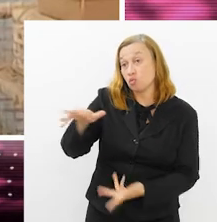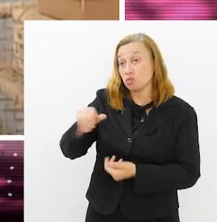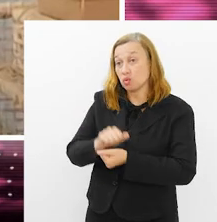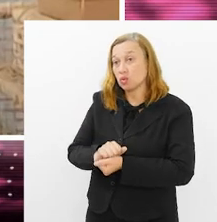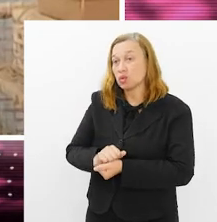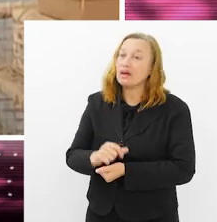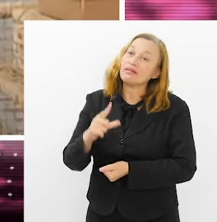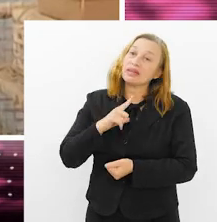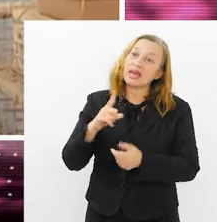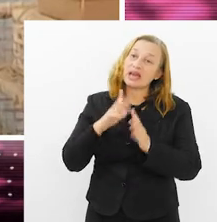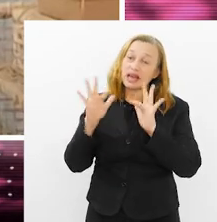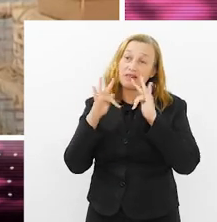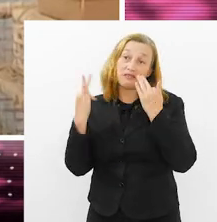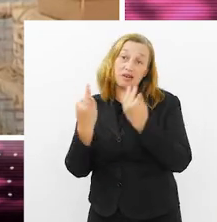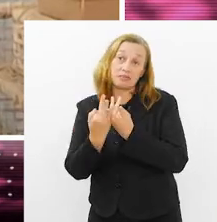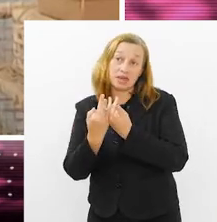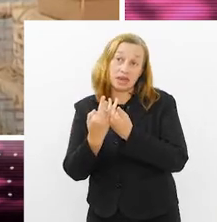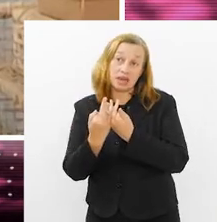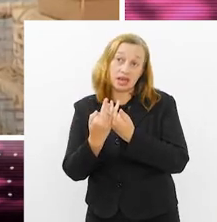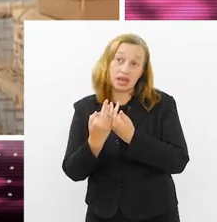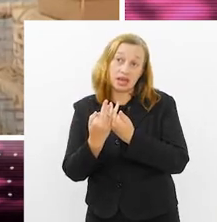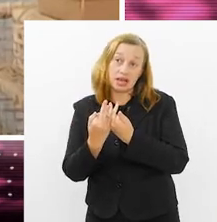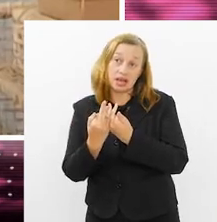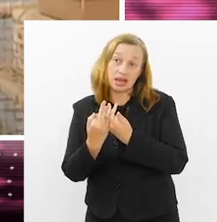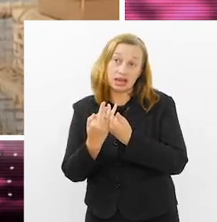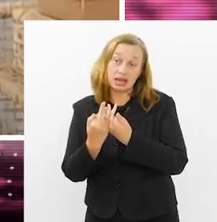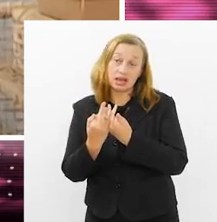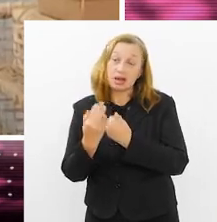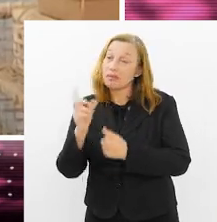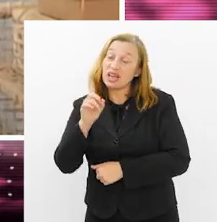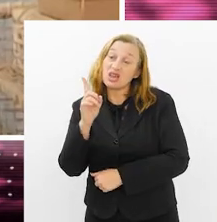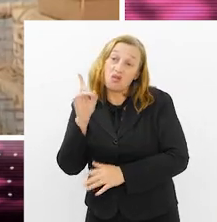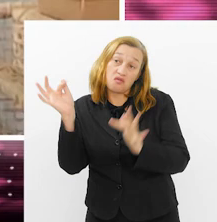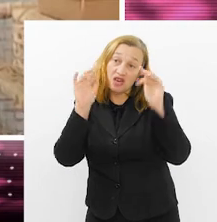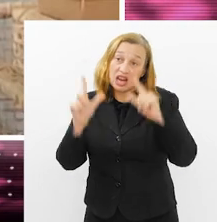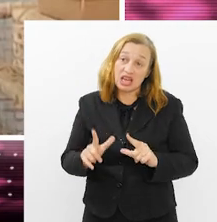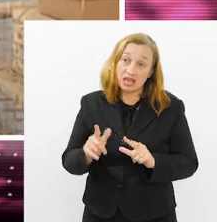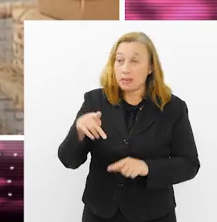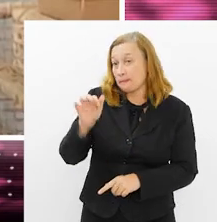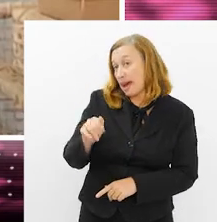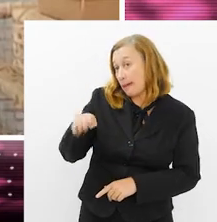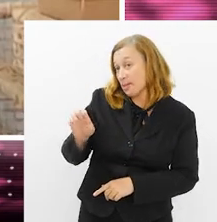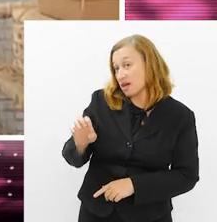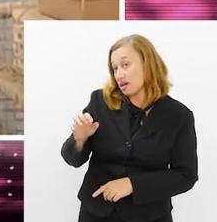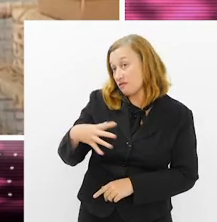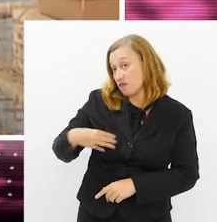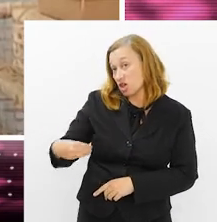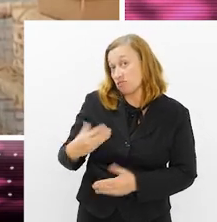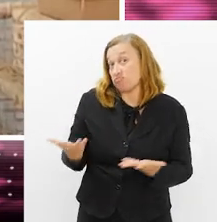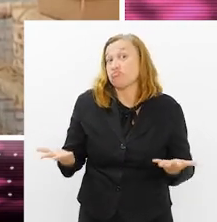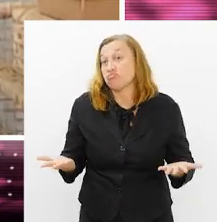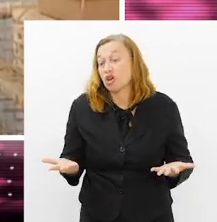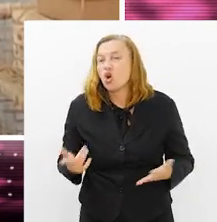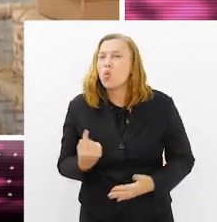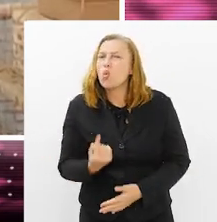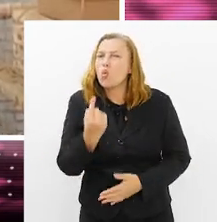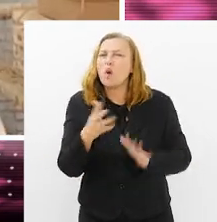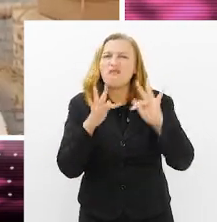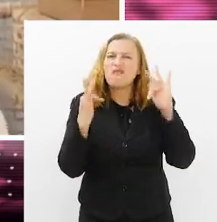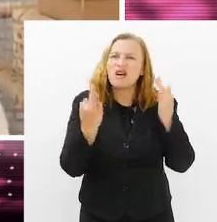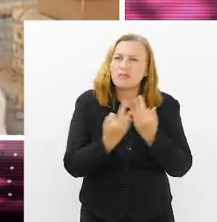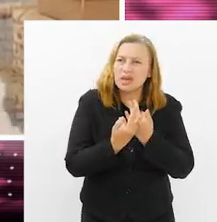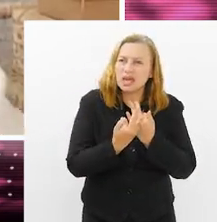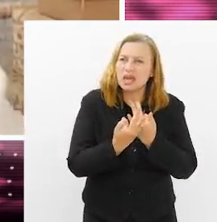Né? Tipo, estão naquele padrão de família margarina, mas não são felizes, nem pai, nem mãe, nem filhos.